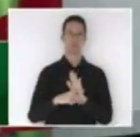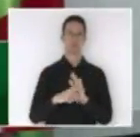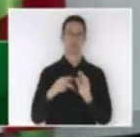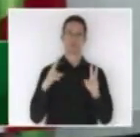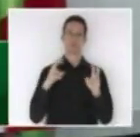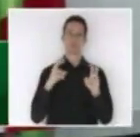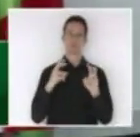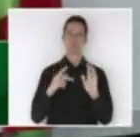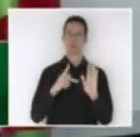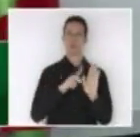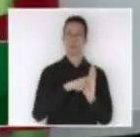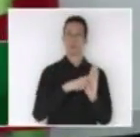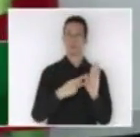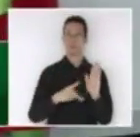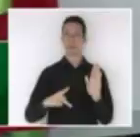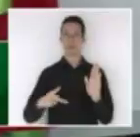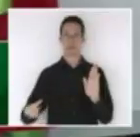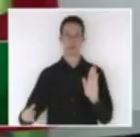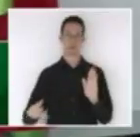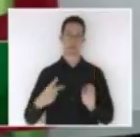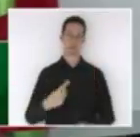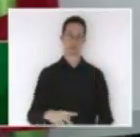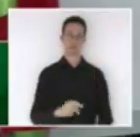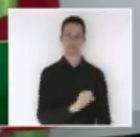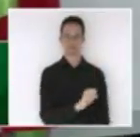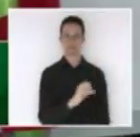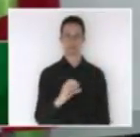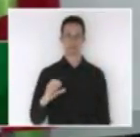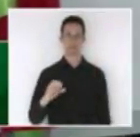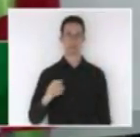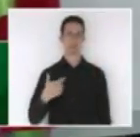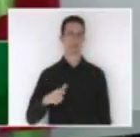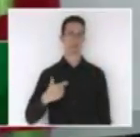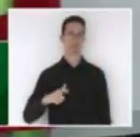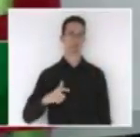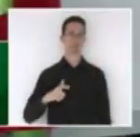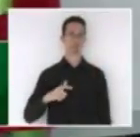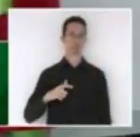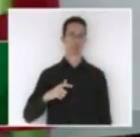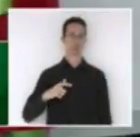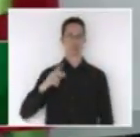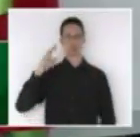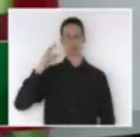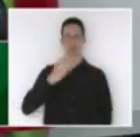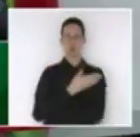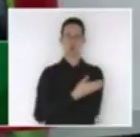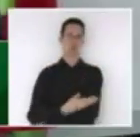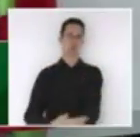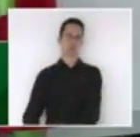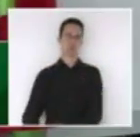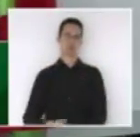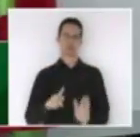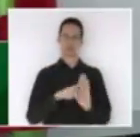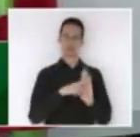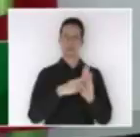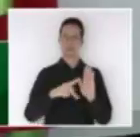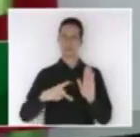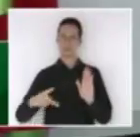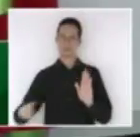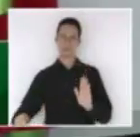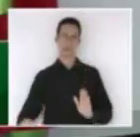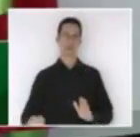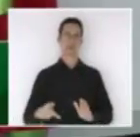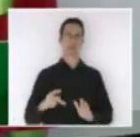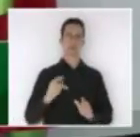Catarina não tem histórico de realizar plebiscito para decidir sobre que modelos